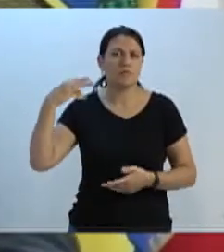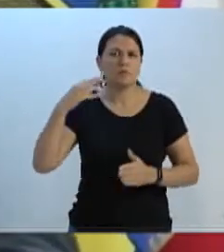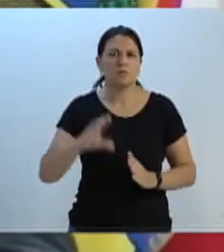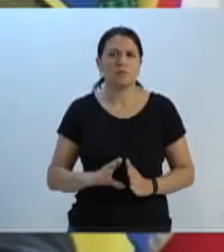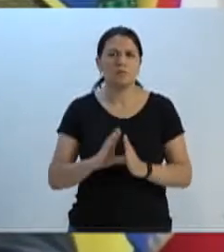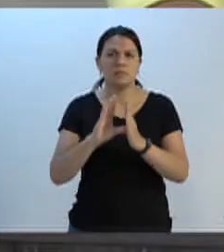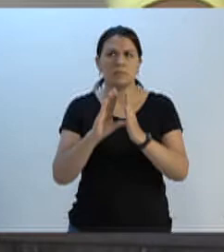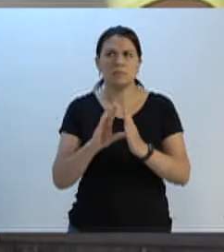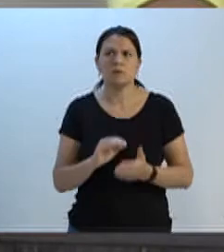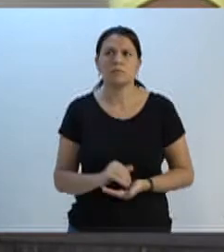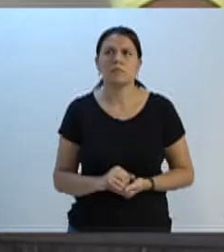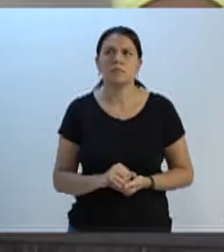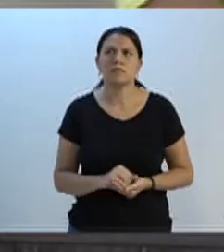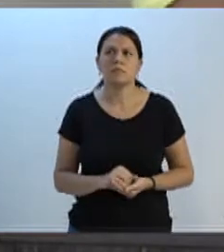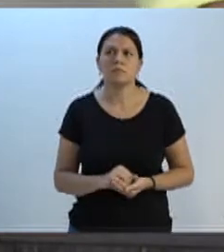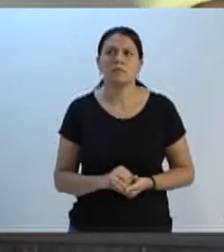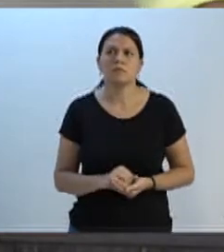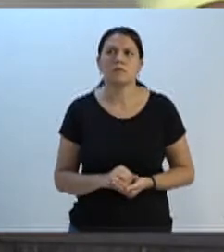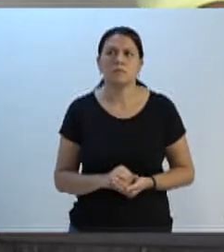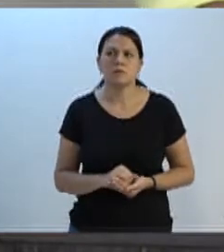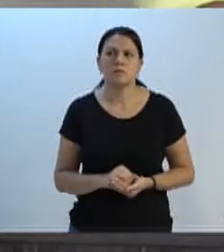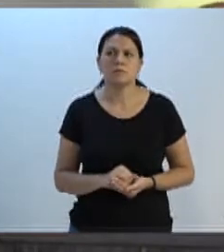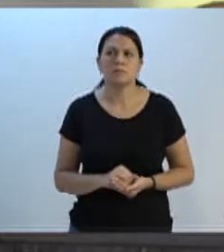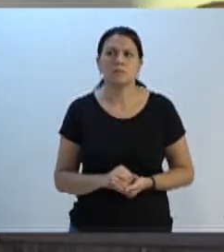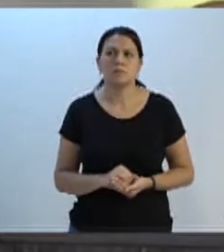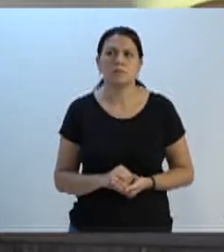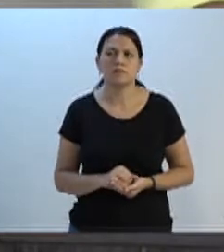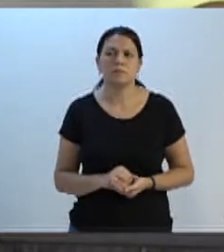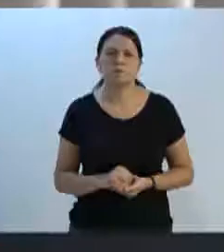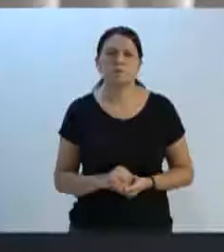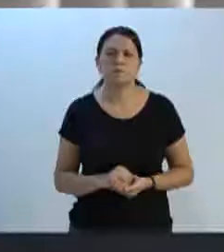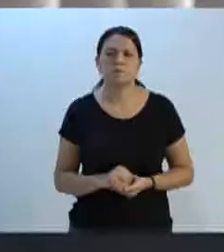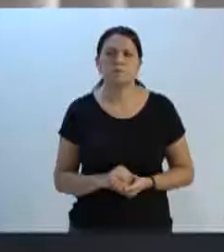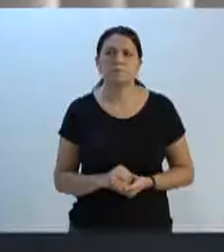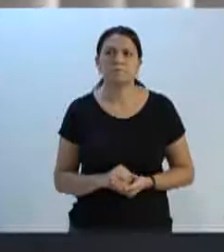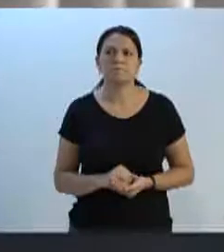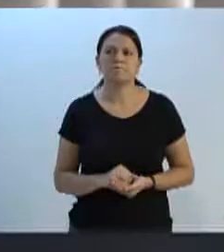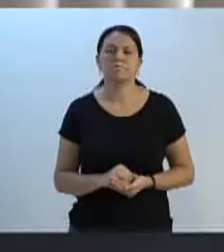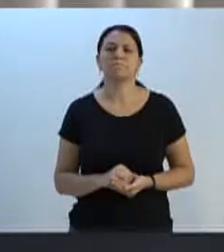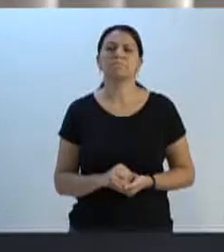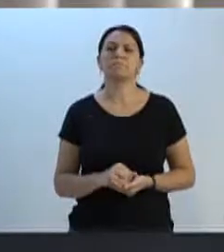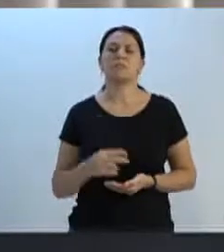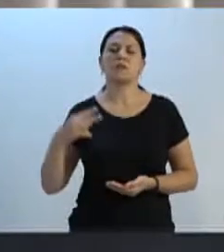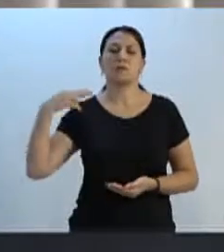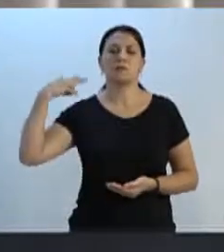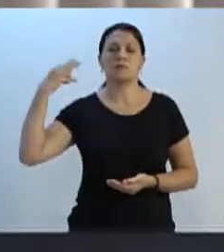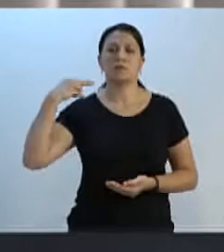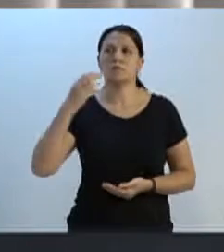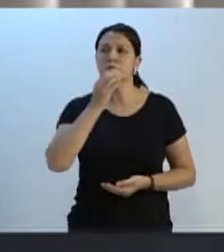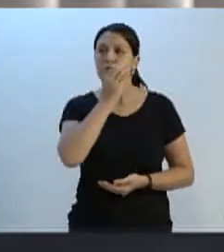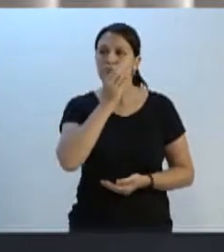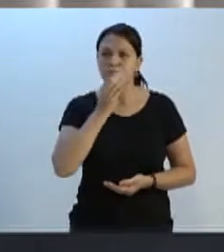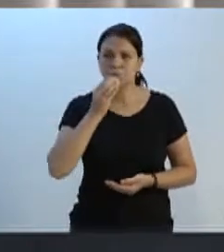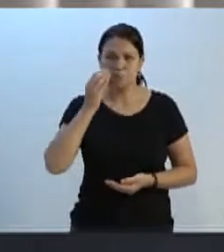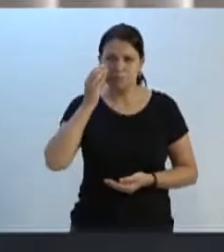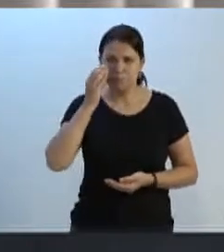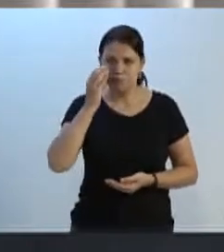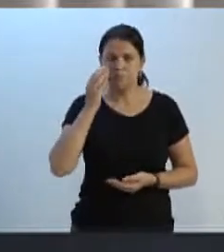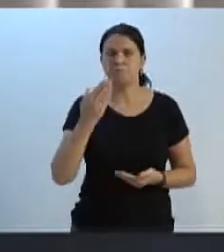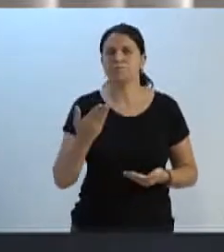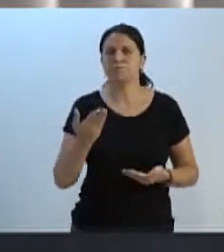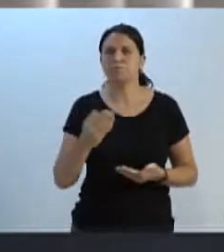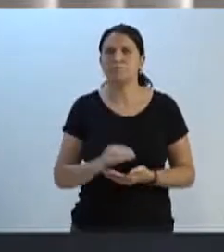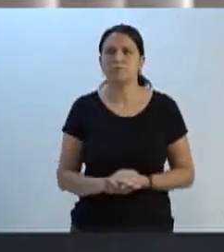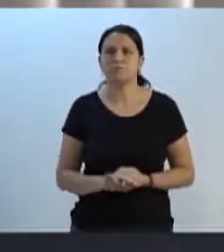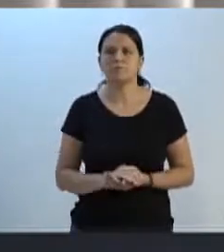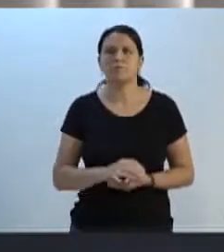Caminha. Com certeza, uma parte concedida ao vereador Alexandre Caminha. Vereador César Sim, Luiz Henrique